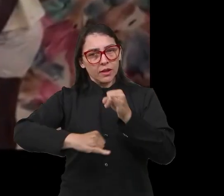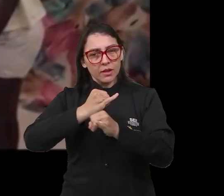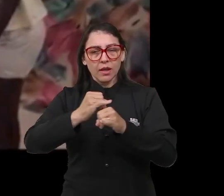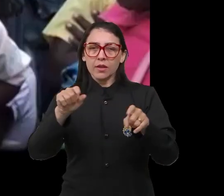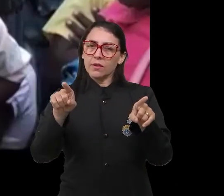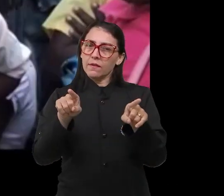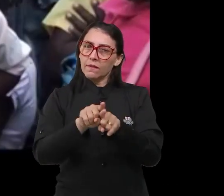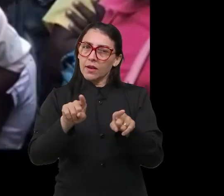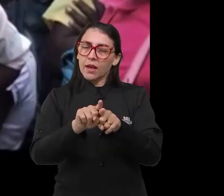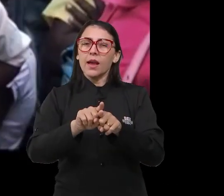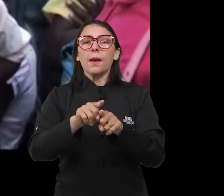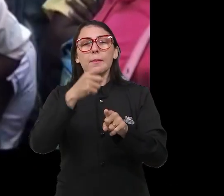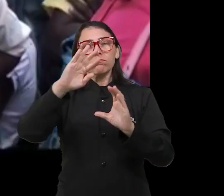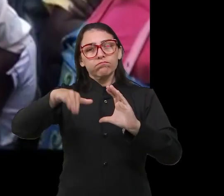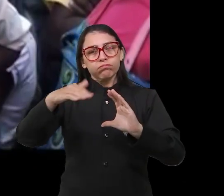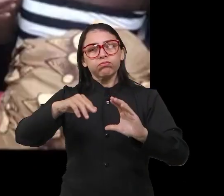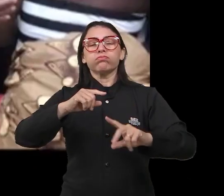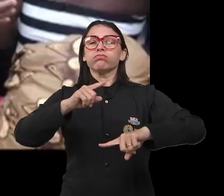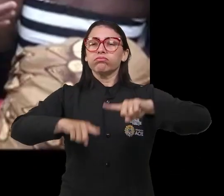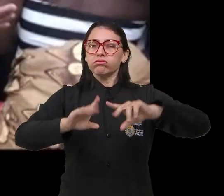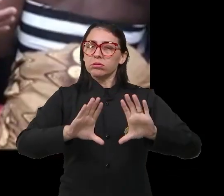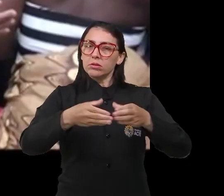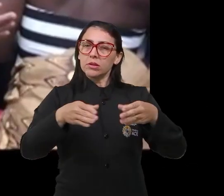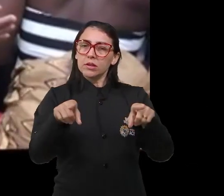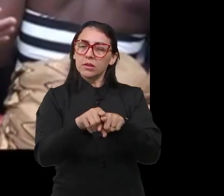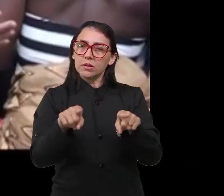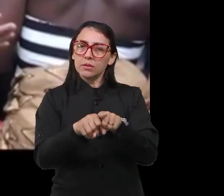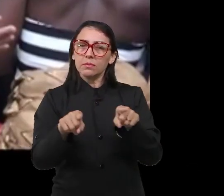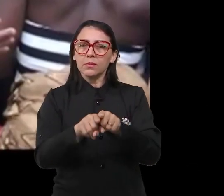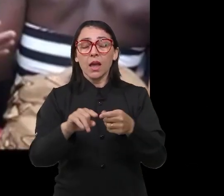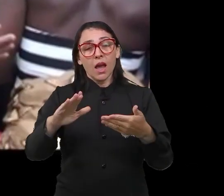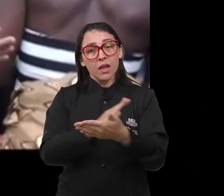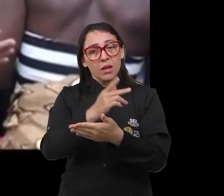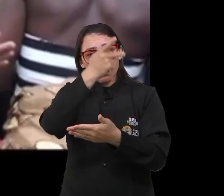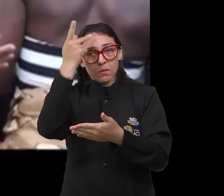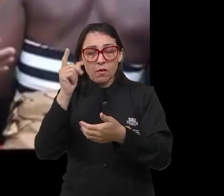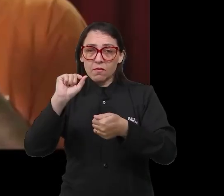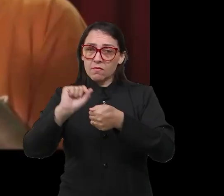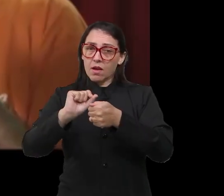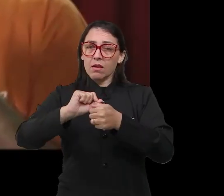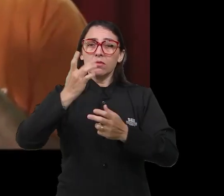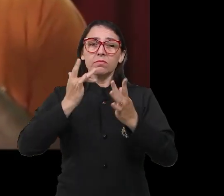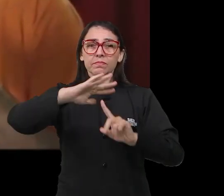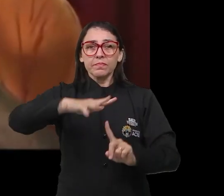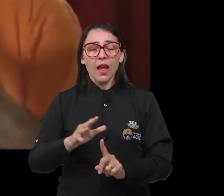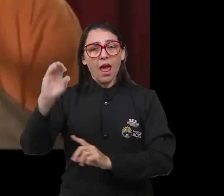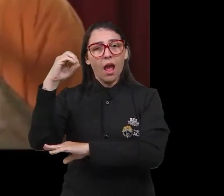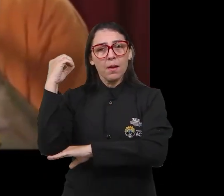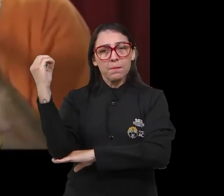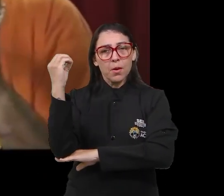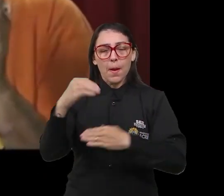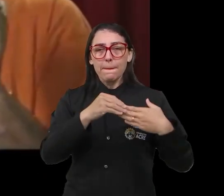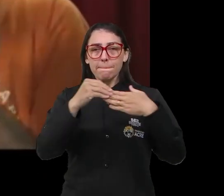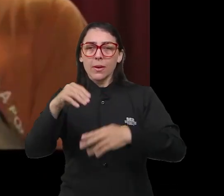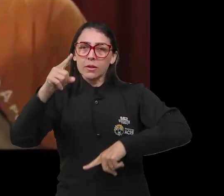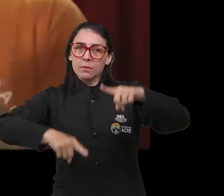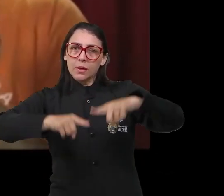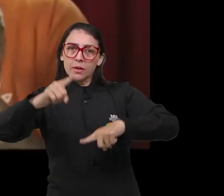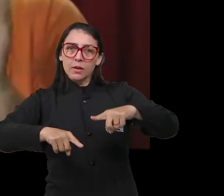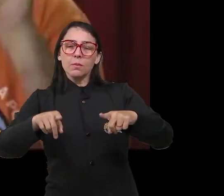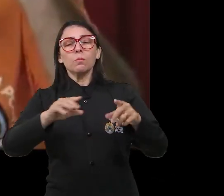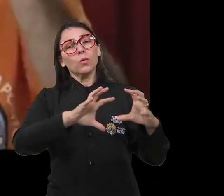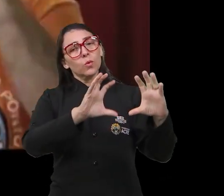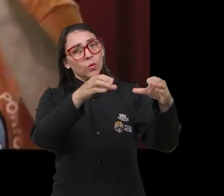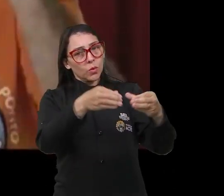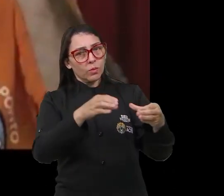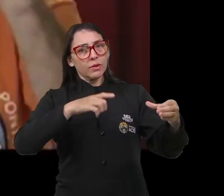onde a pessoa manda um material e que é coletivo também, que é interessante. Então, às vezes, uma pessoa que faz um trabalho de teatro oprimido lá em Porto Alegre manda um material para um